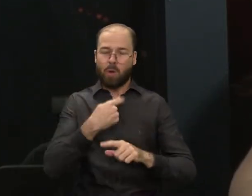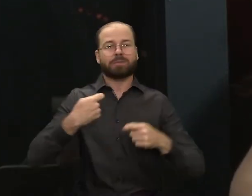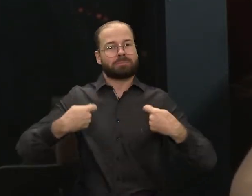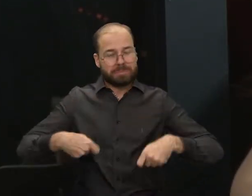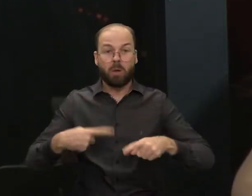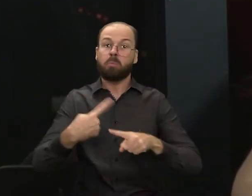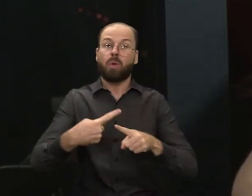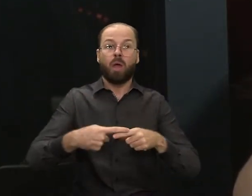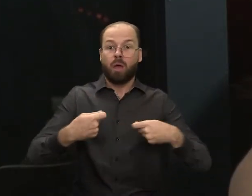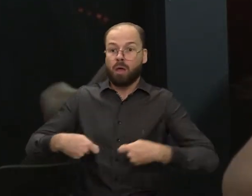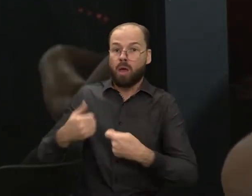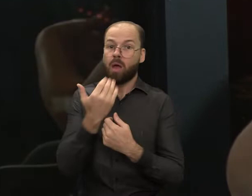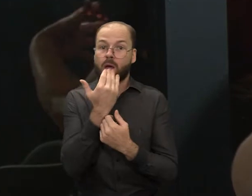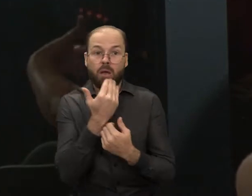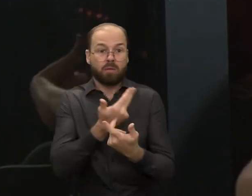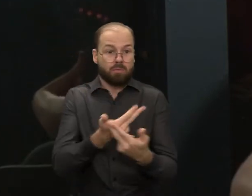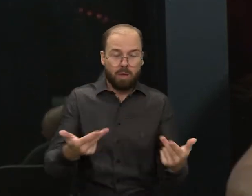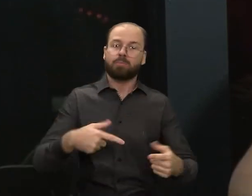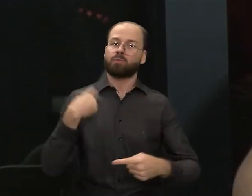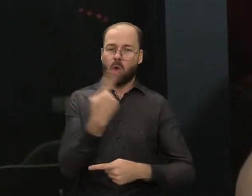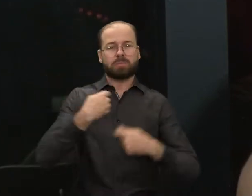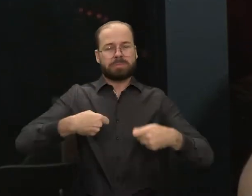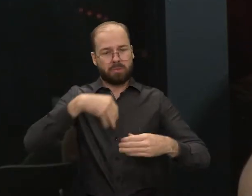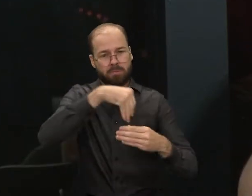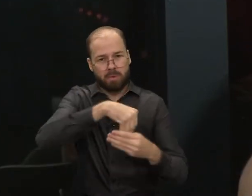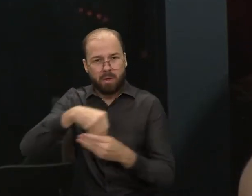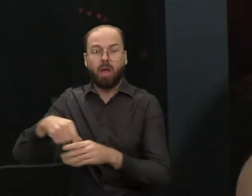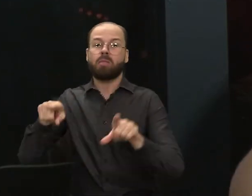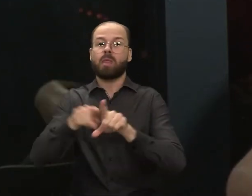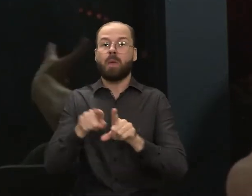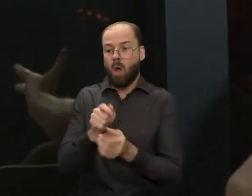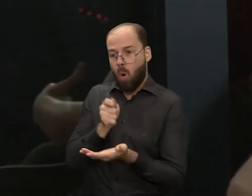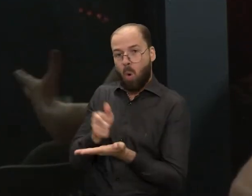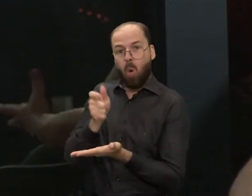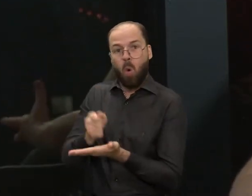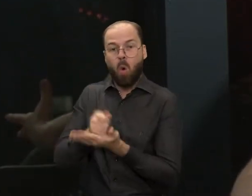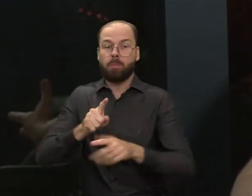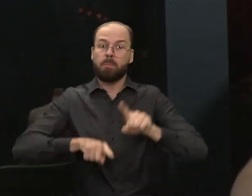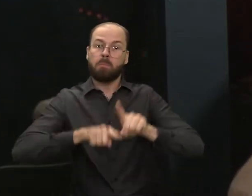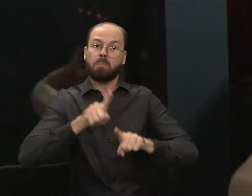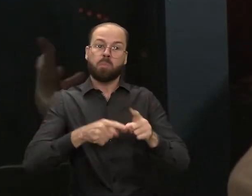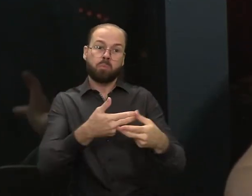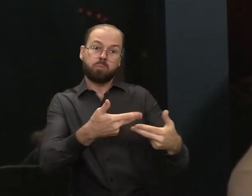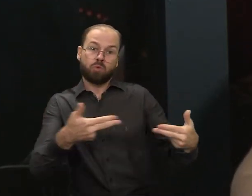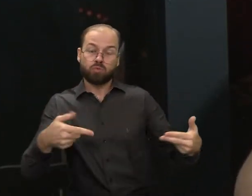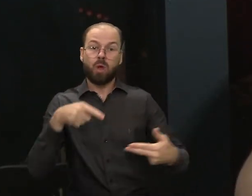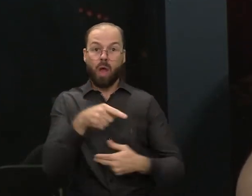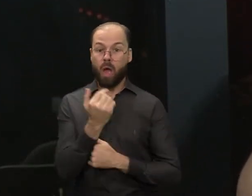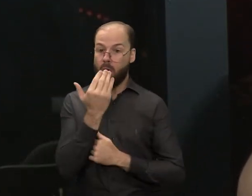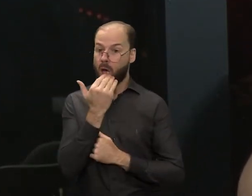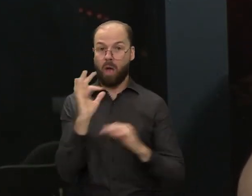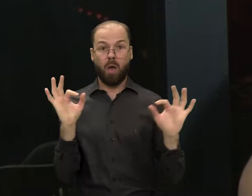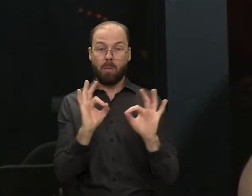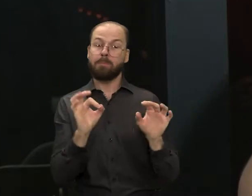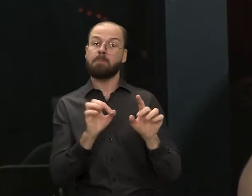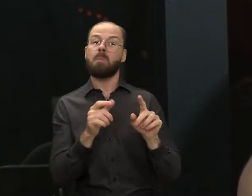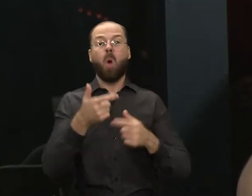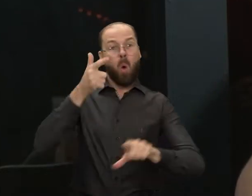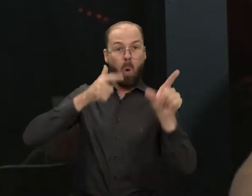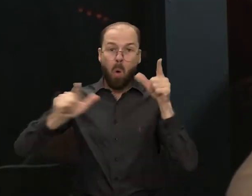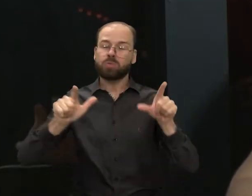ela realmente aumenta. E o consumo, né, por diversos produtos que mesmo não sendo alimentos, ele também